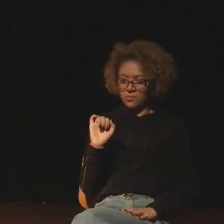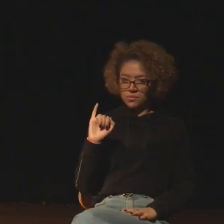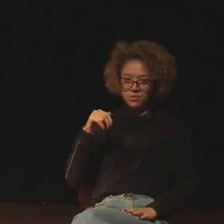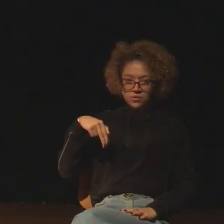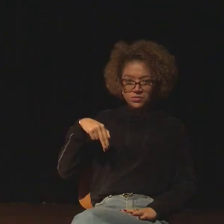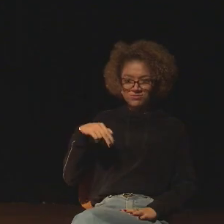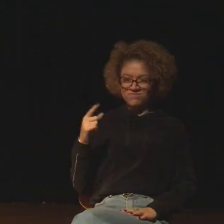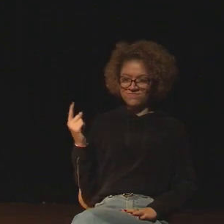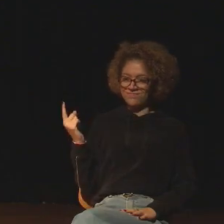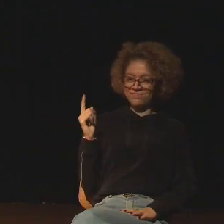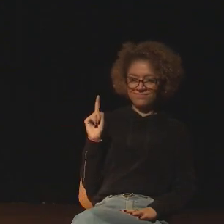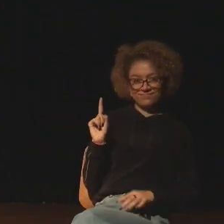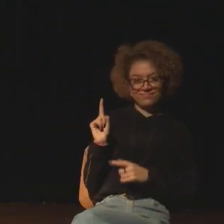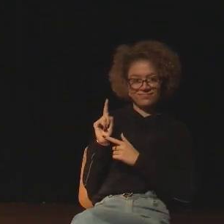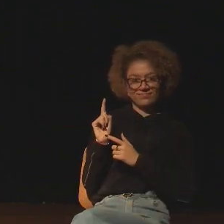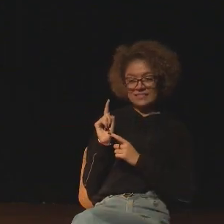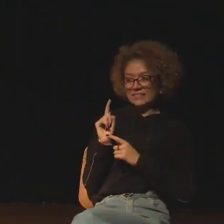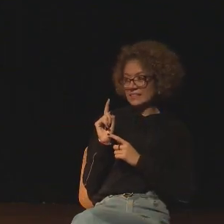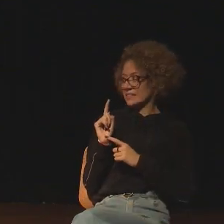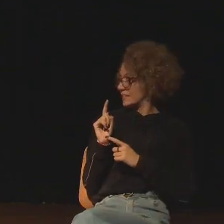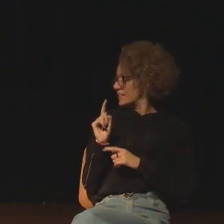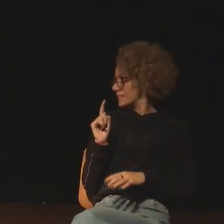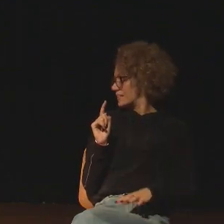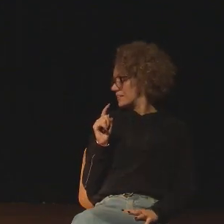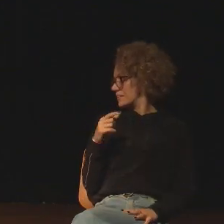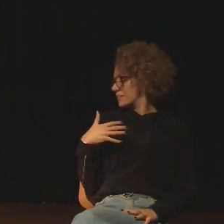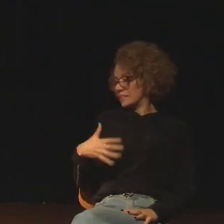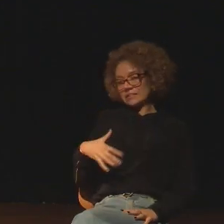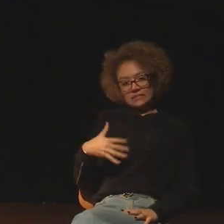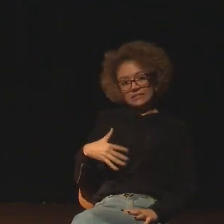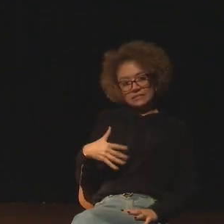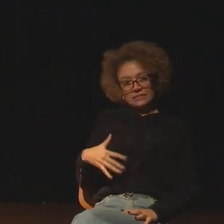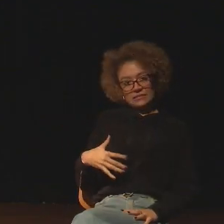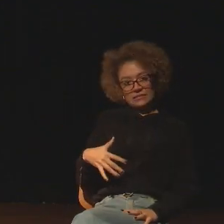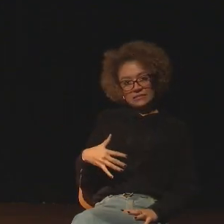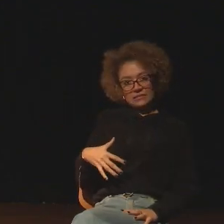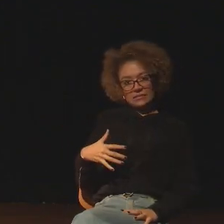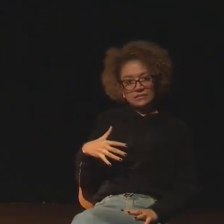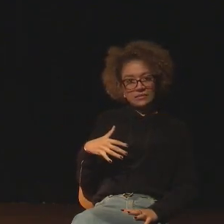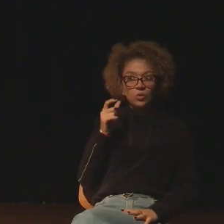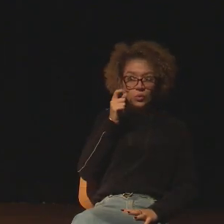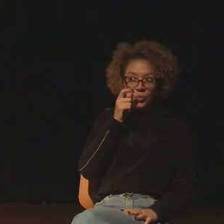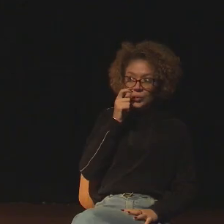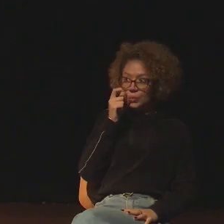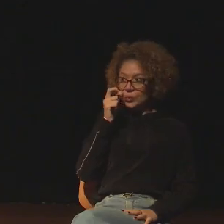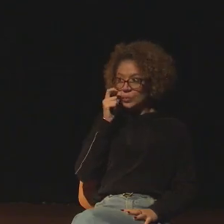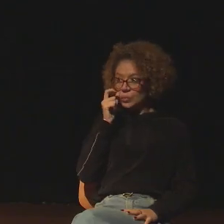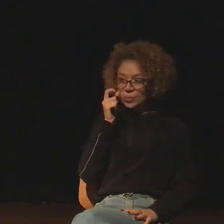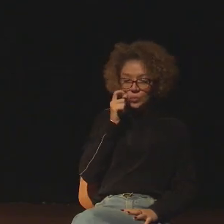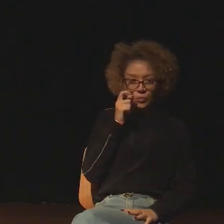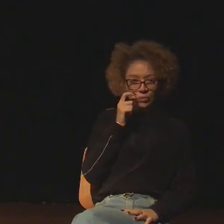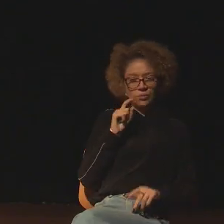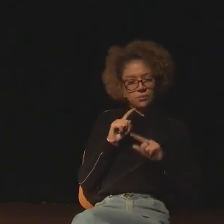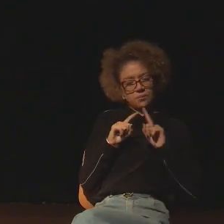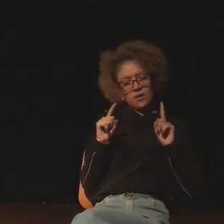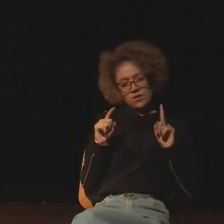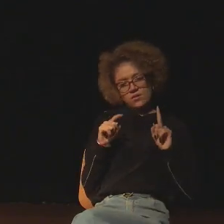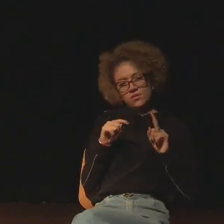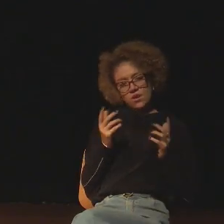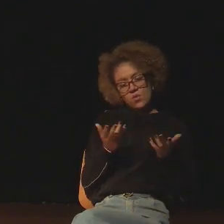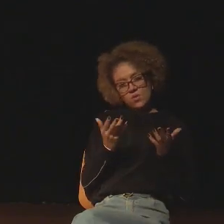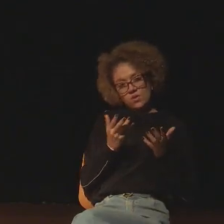enrascada, mas aí a gente ouve vocês para ver melhores soluções para esse